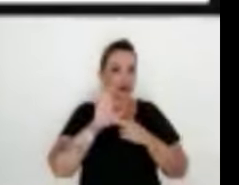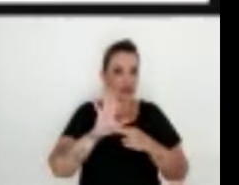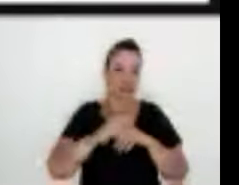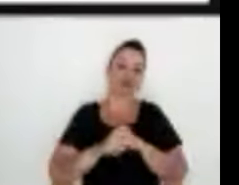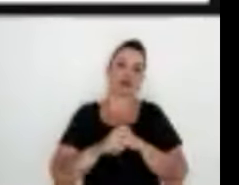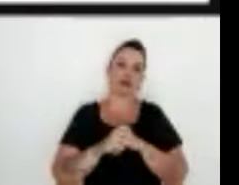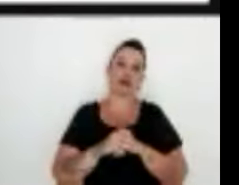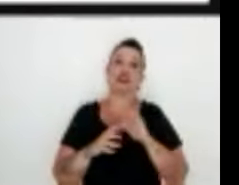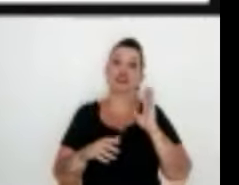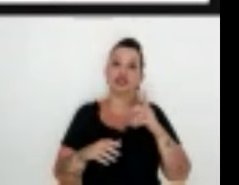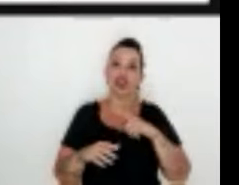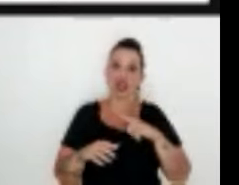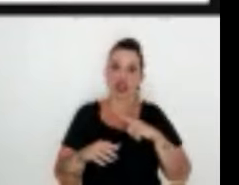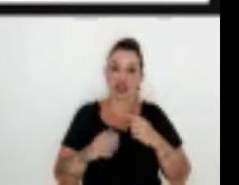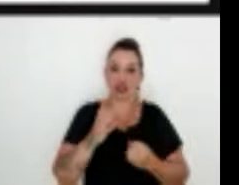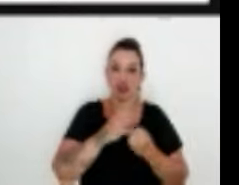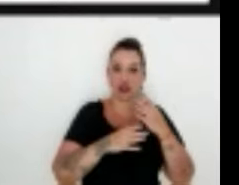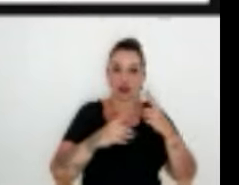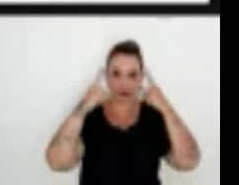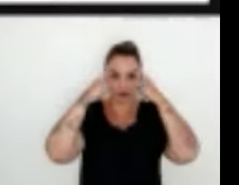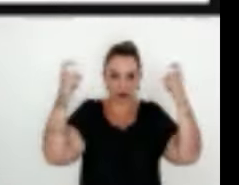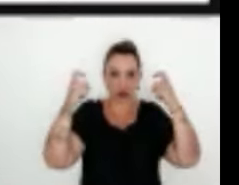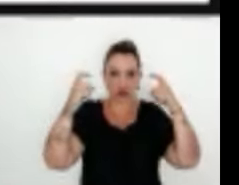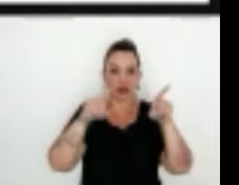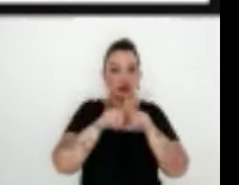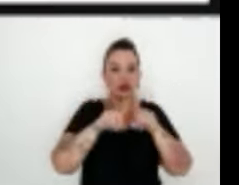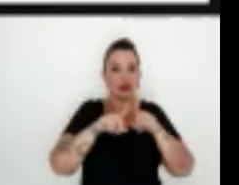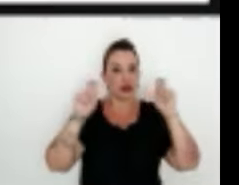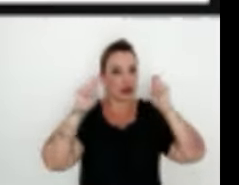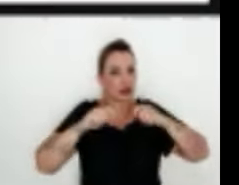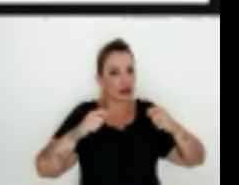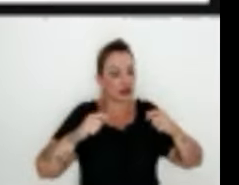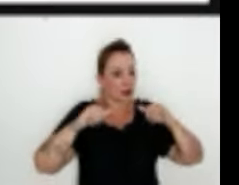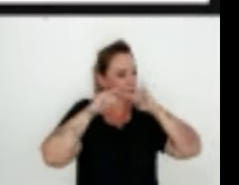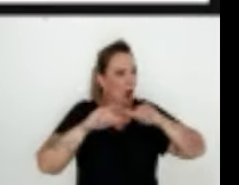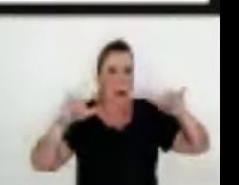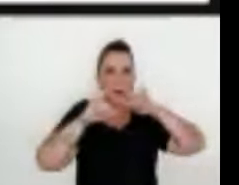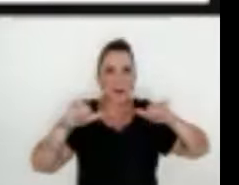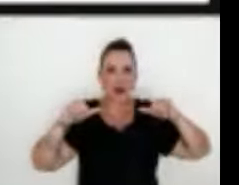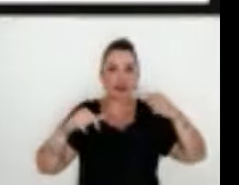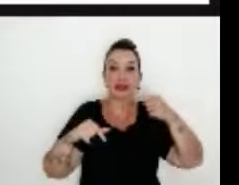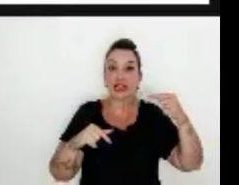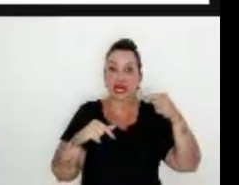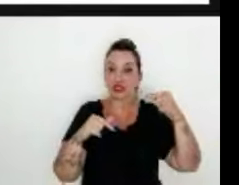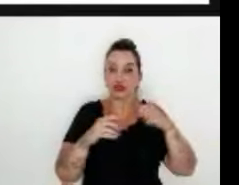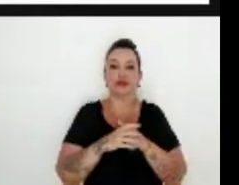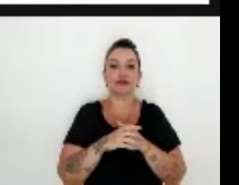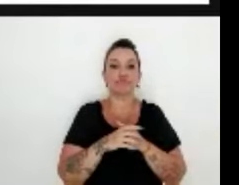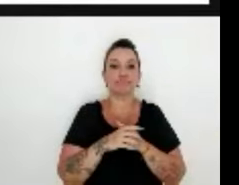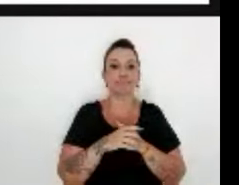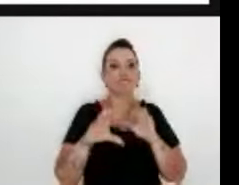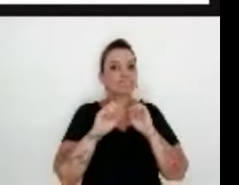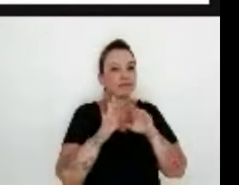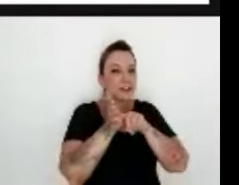é violência pela sua agência e capacidade de produzir efeitos não previstos. Ensina que a investigação sobre